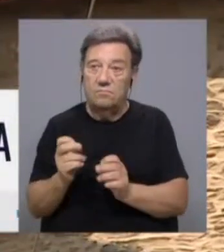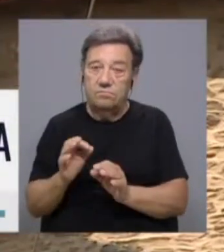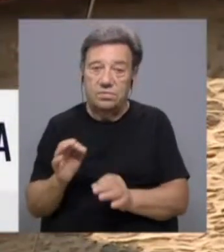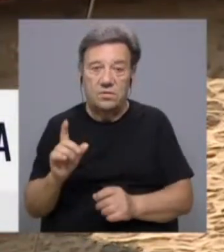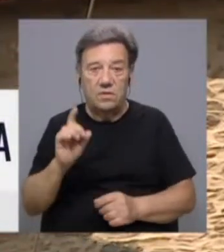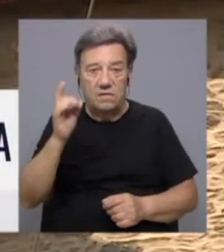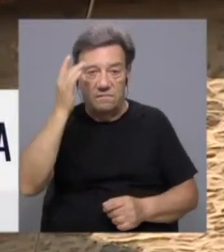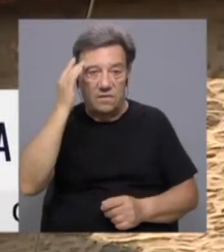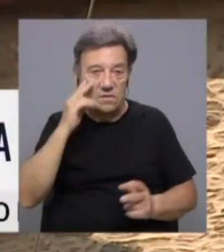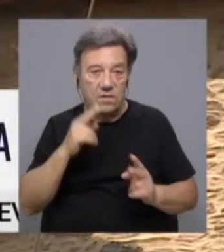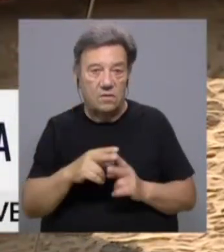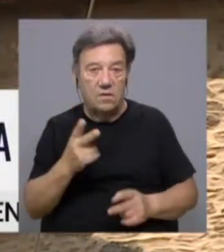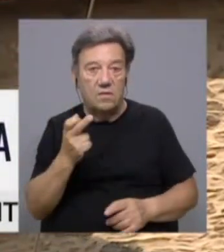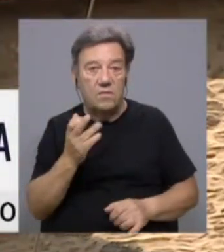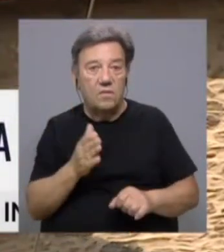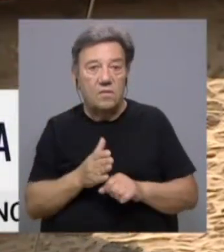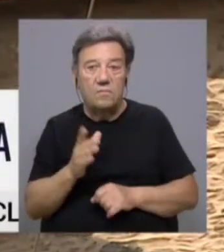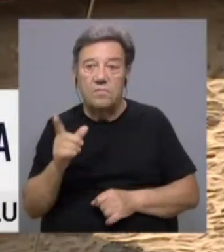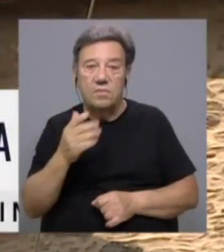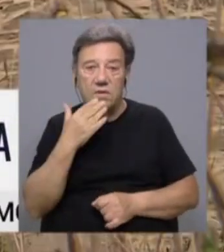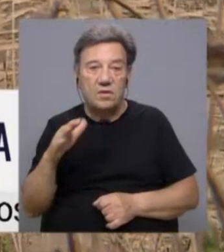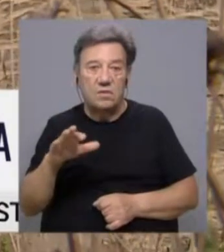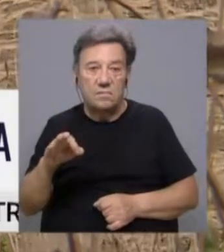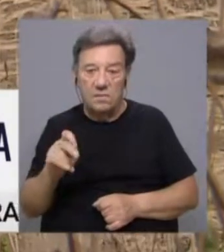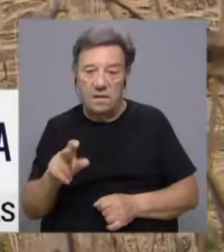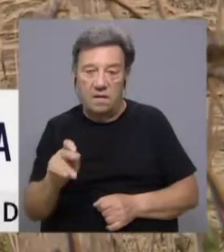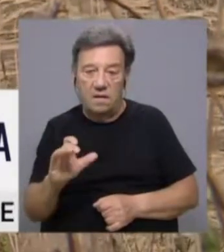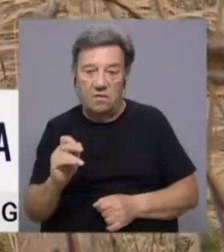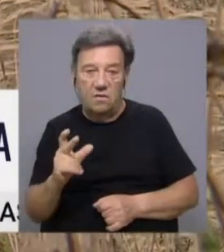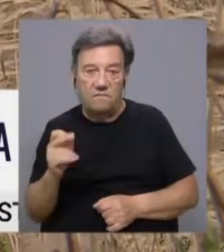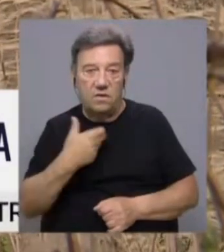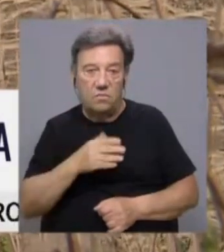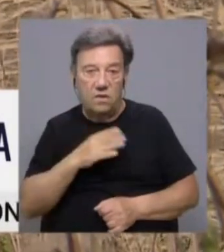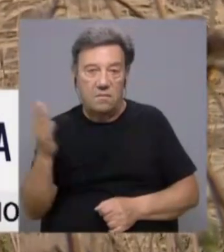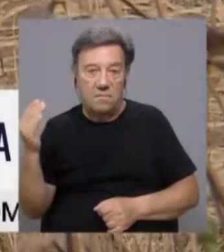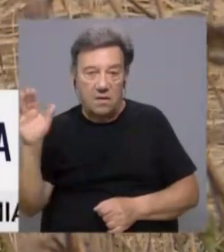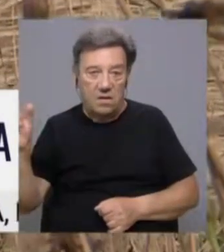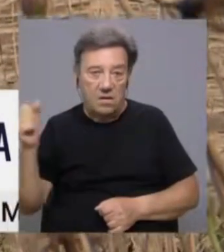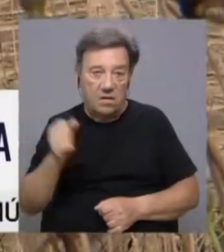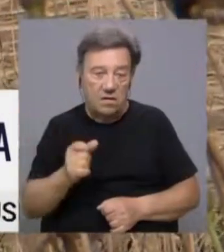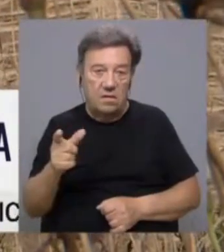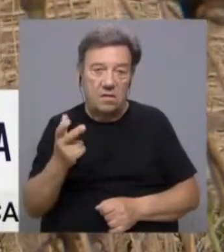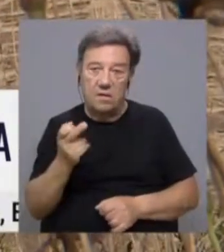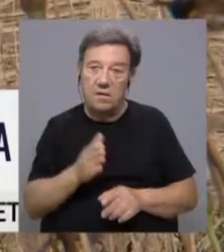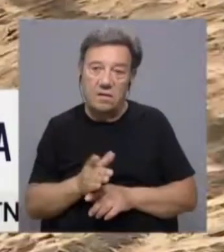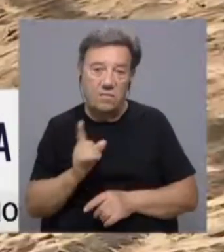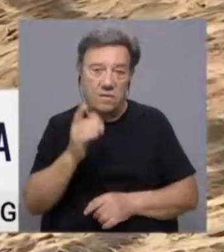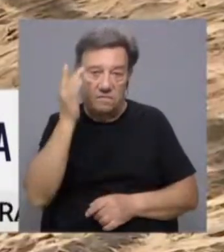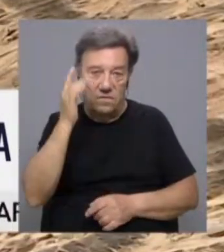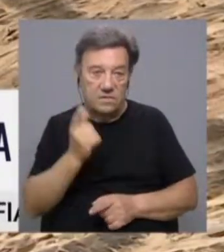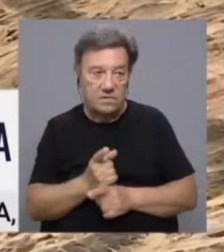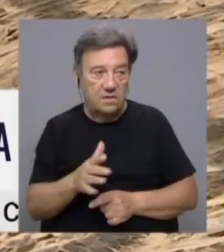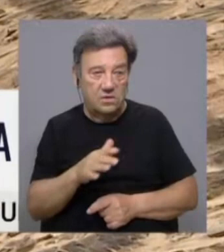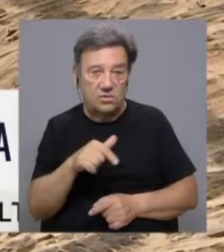é muito fácil encontrar, o carpinteiro teve que vir da zona de Penacova, de Coimbra, e portanto a carpintaria não é fácil nesta zona.